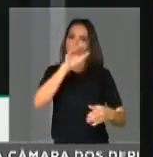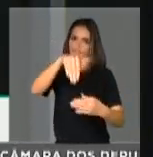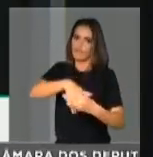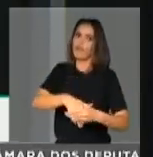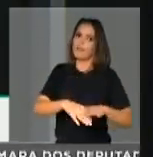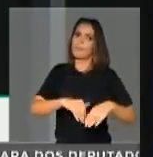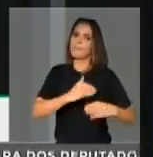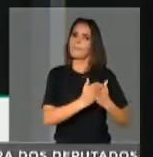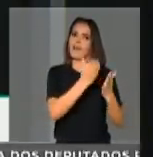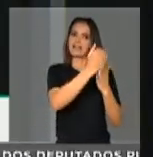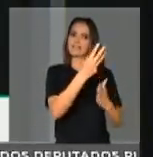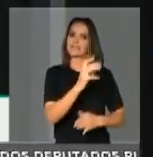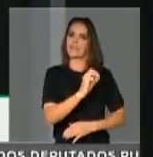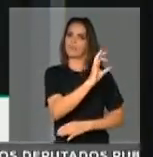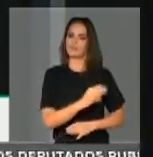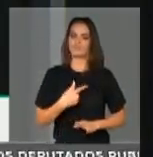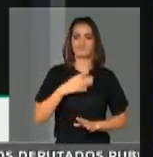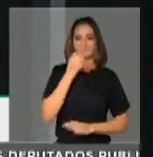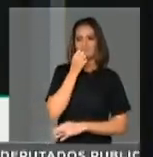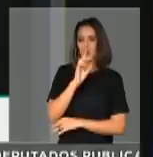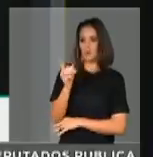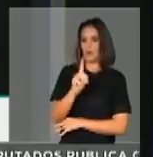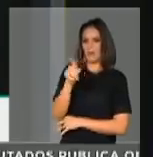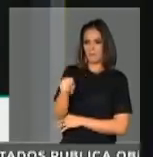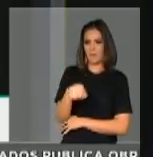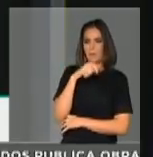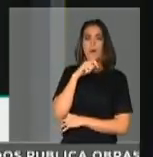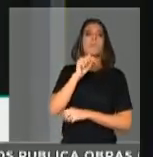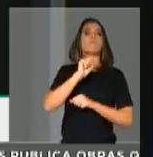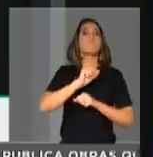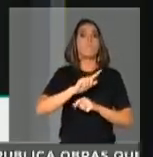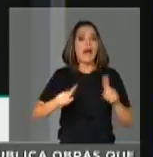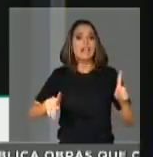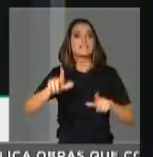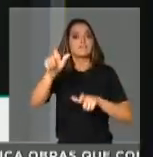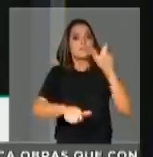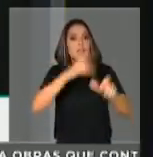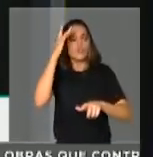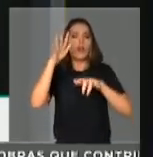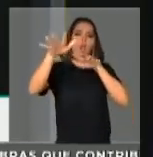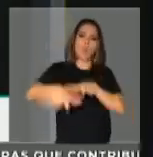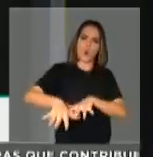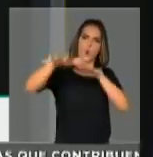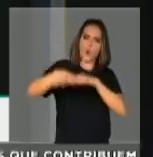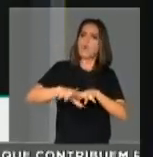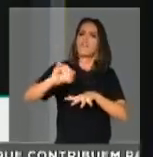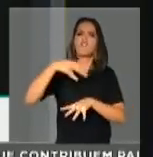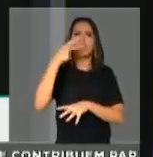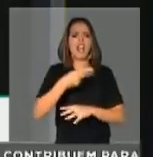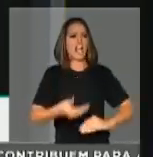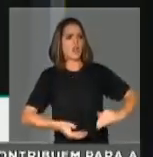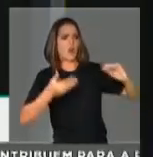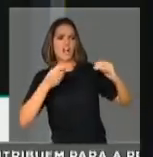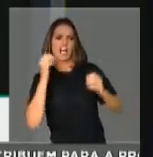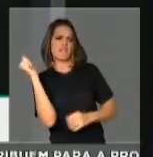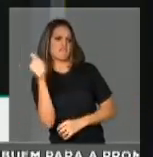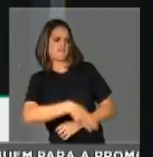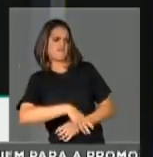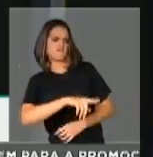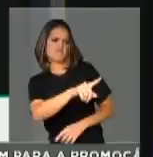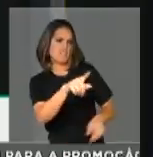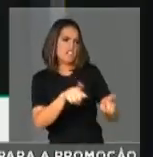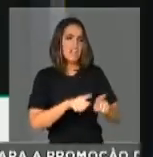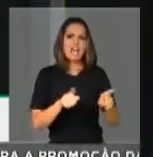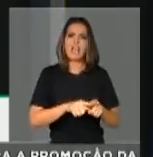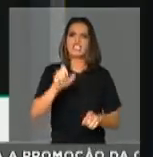de 30%. Mas quem vai para a rua vai para dizer que o Congresso não presta, vai para condenar o Congresso,